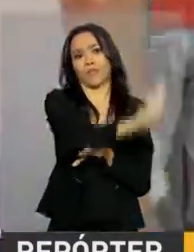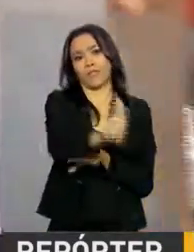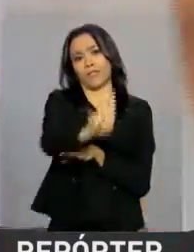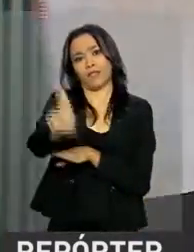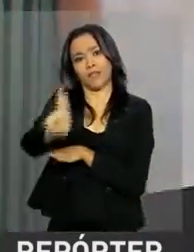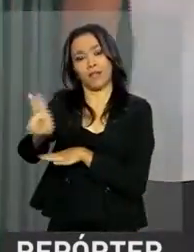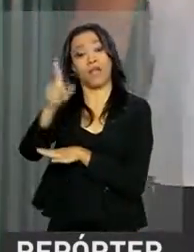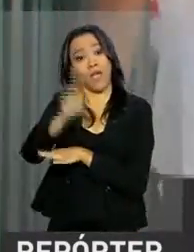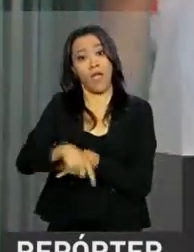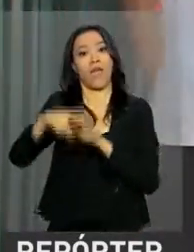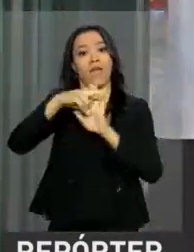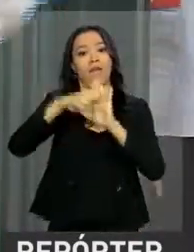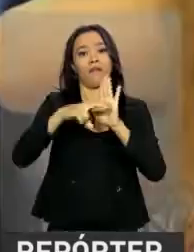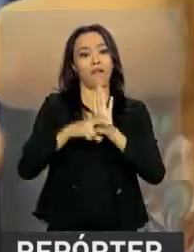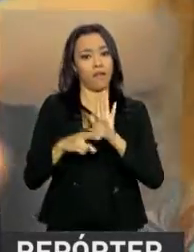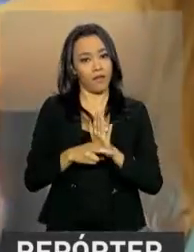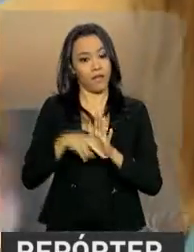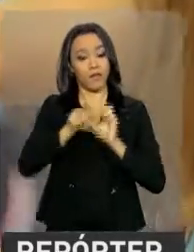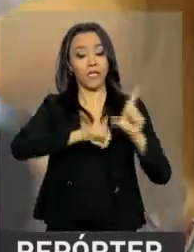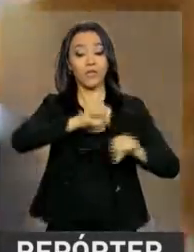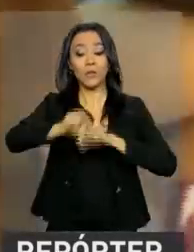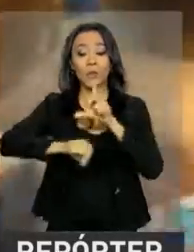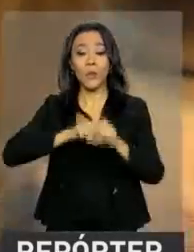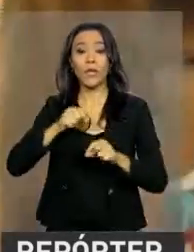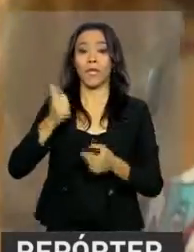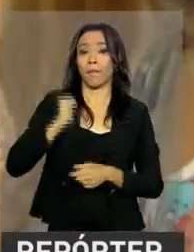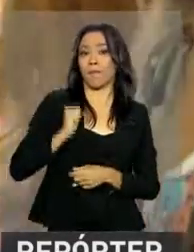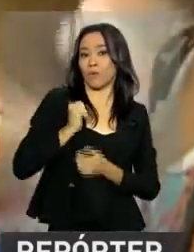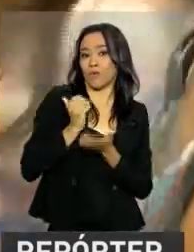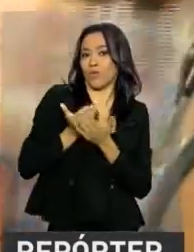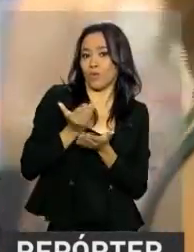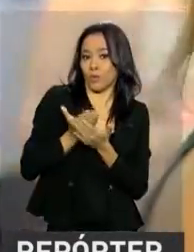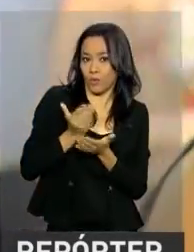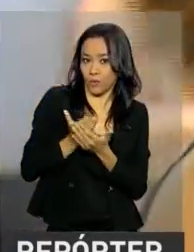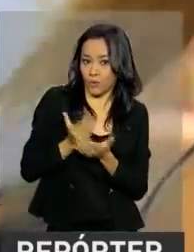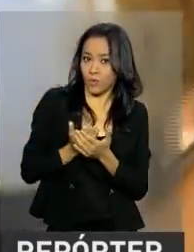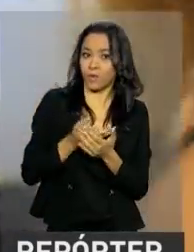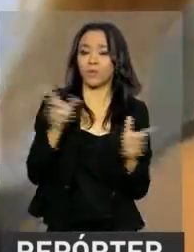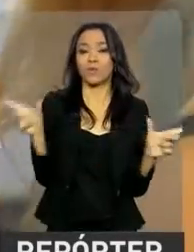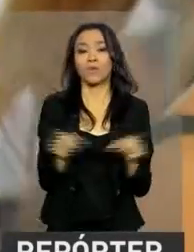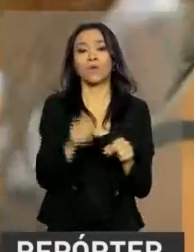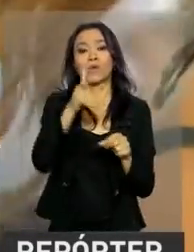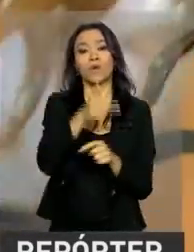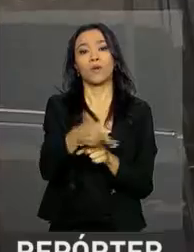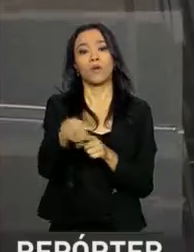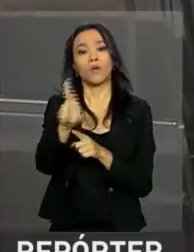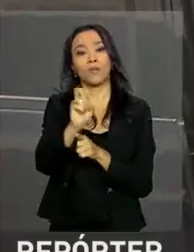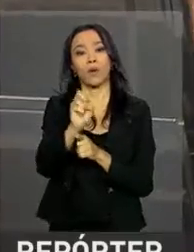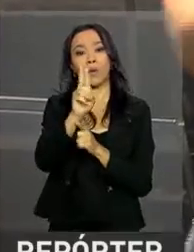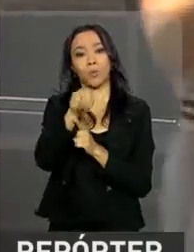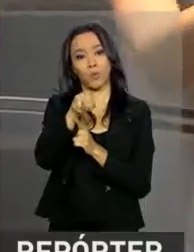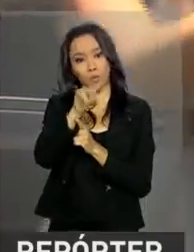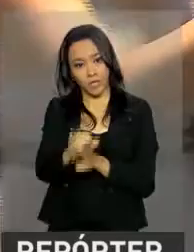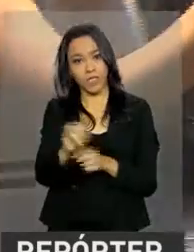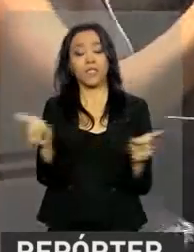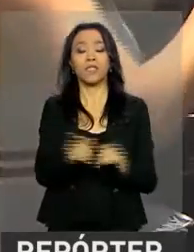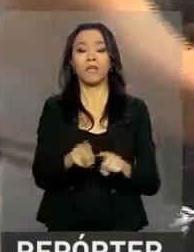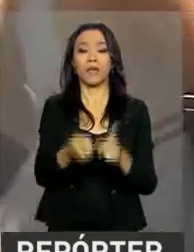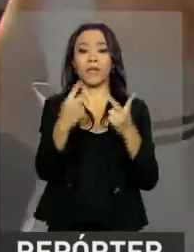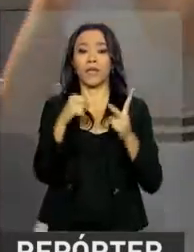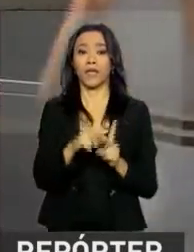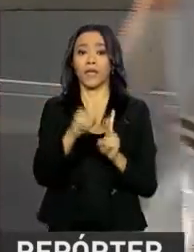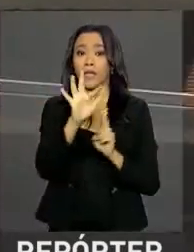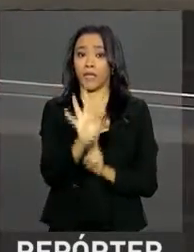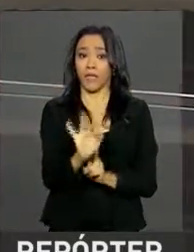usado como critério de seleção para bolsas de estudo do ProUni, o Programa Universidade para Todos e do FIES, o Fundo